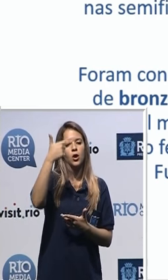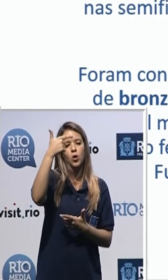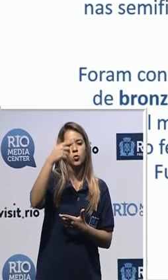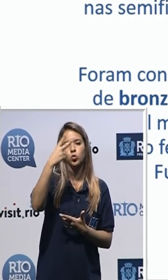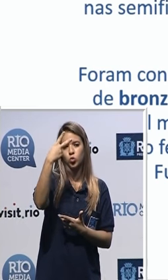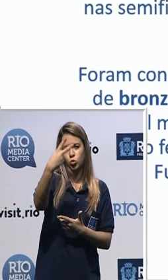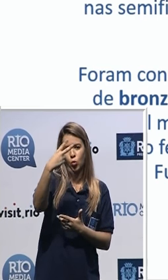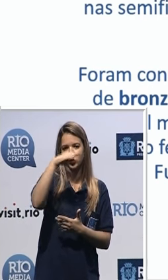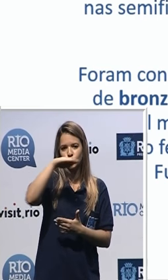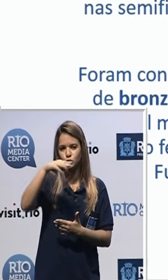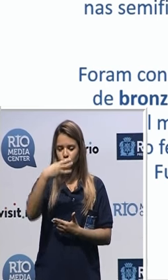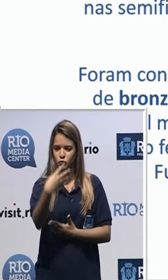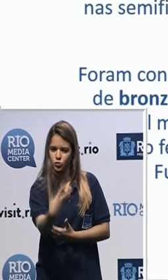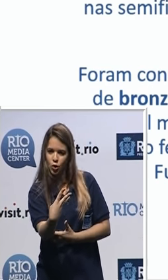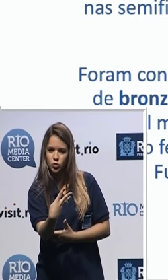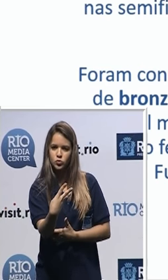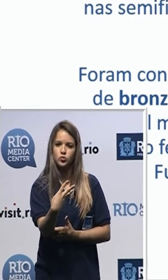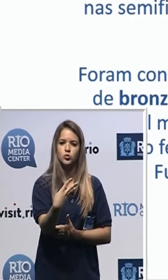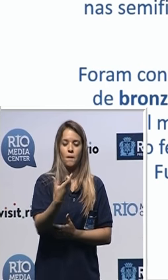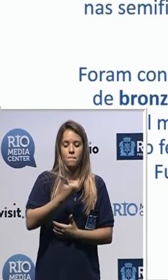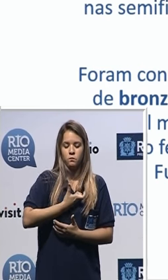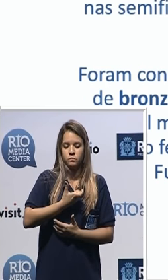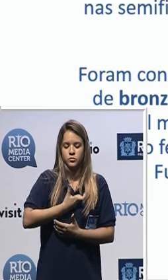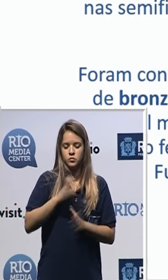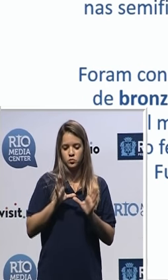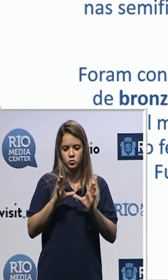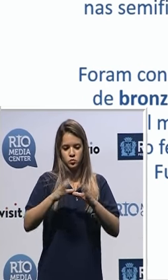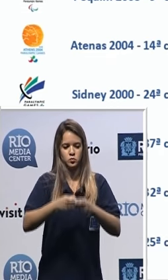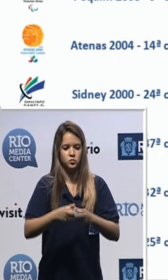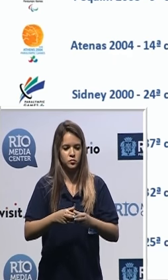modalidades coletivas.